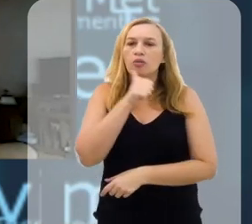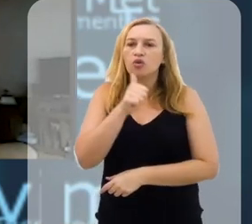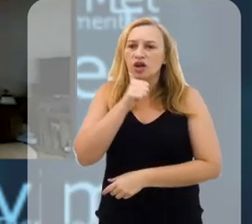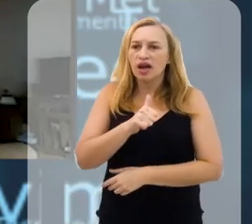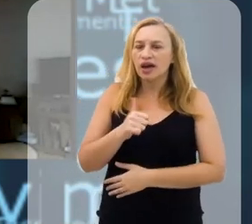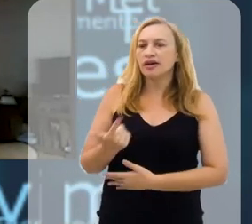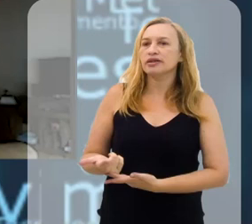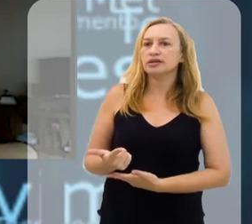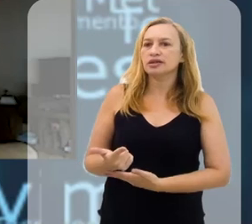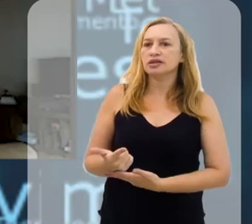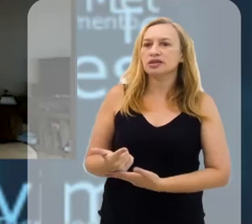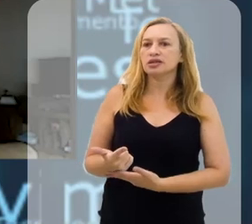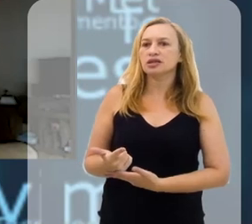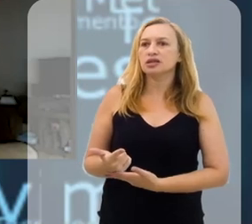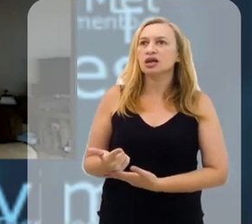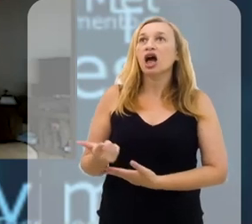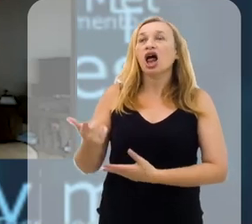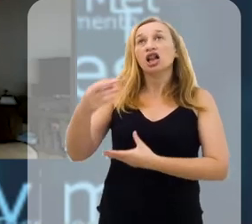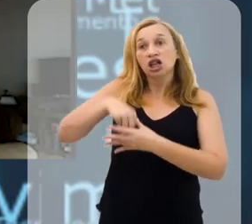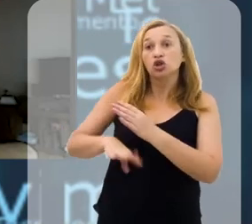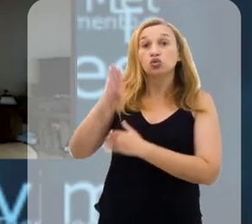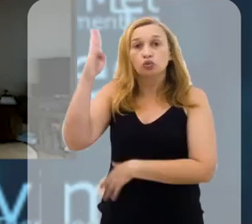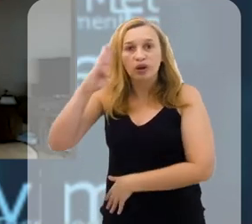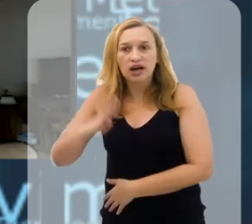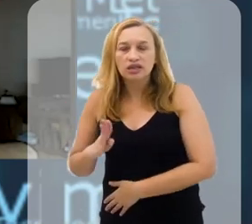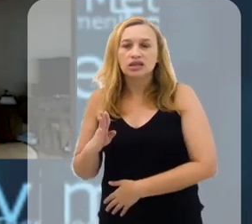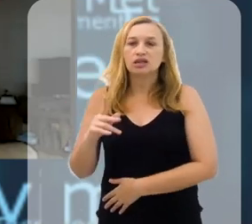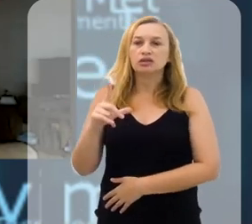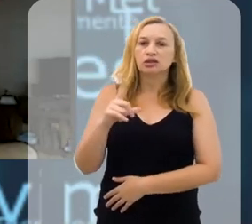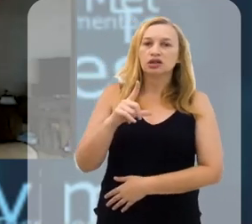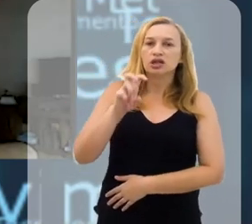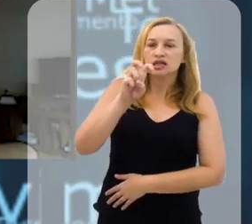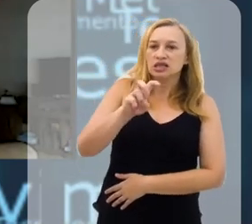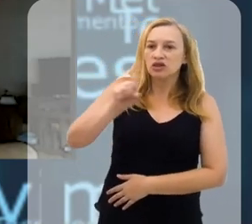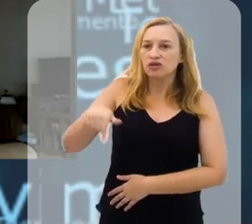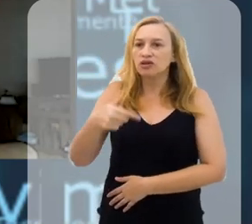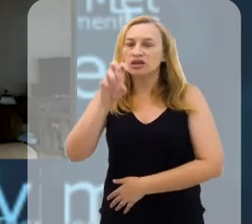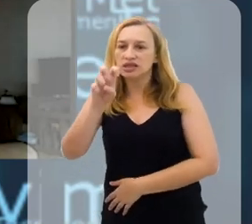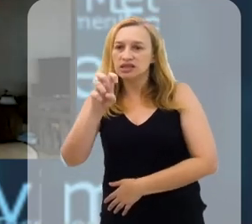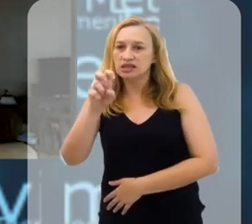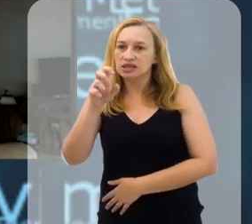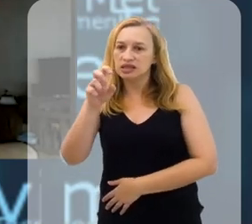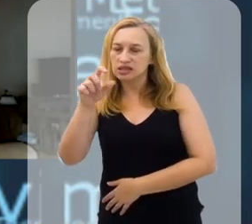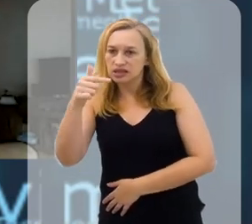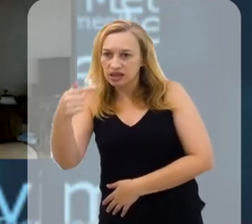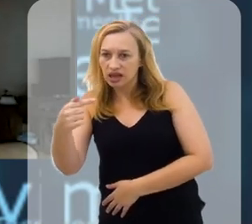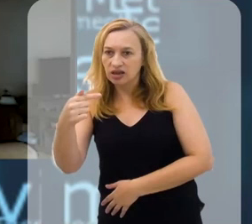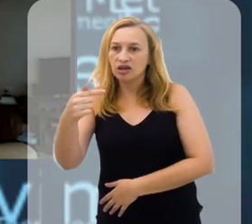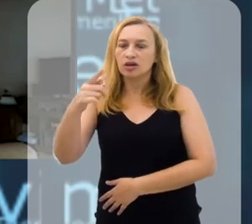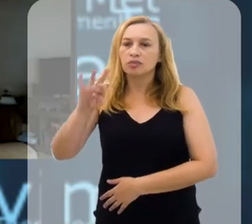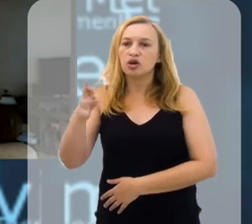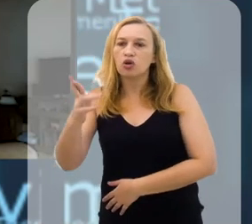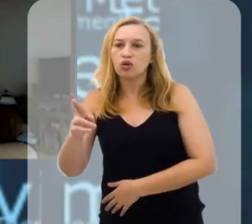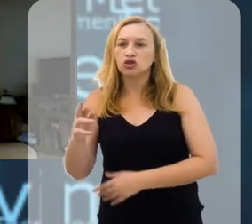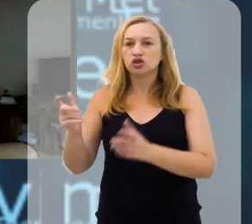Para mulheres que são proprietárias, por exemplo, no Brasil nós temos 5,7 milhões